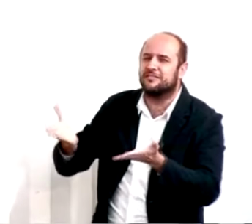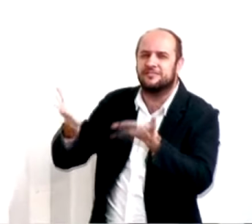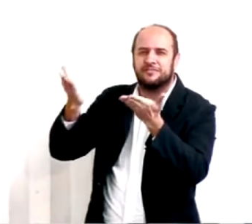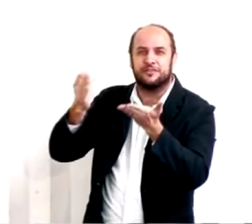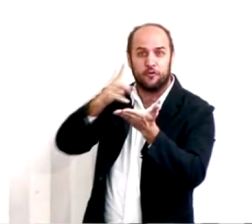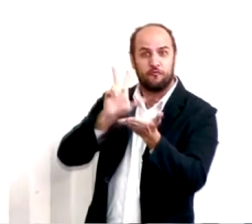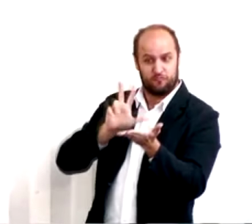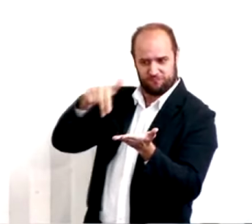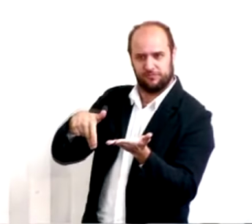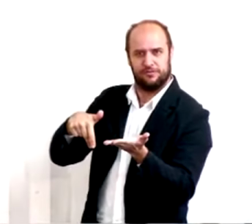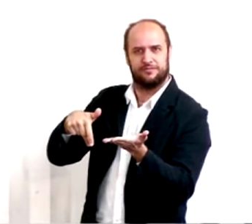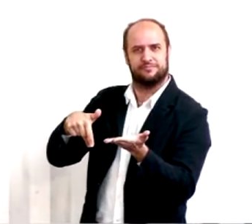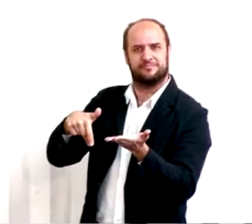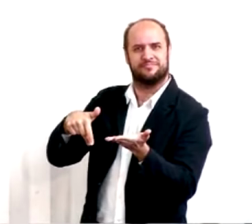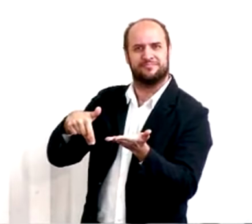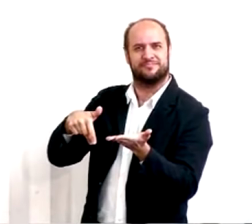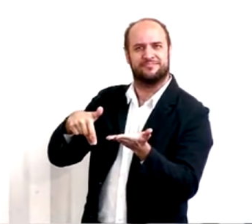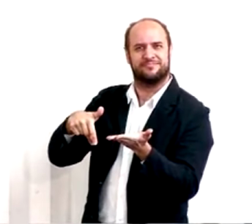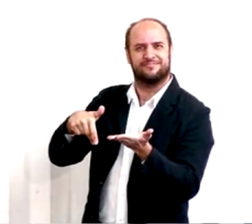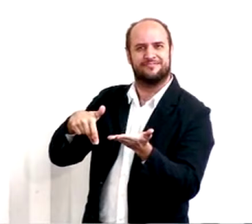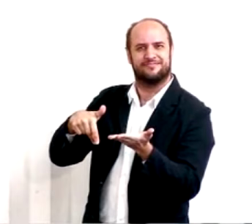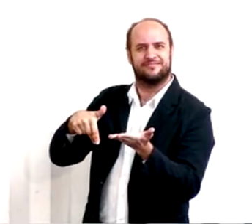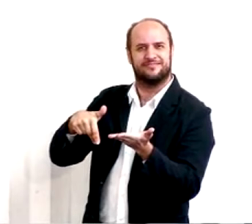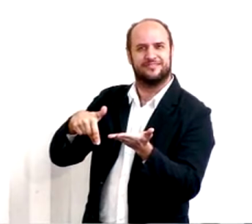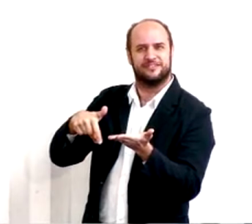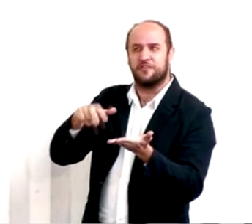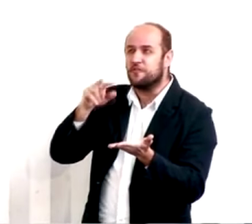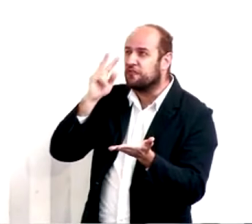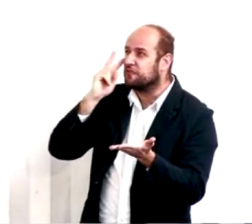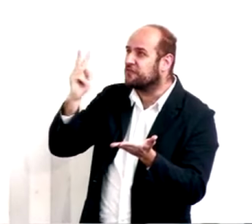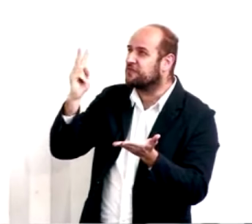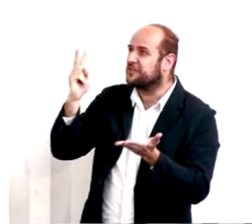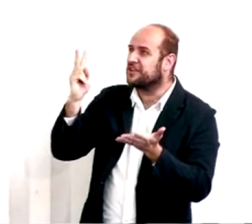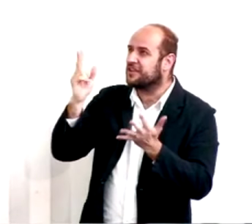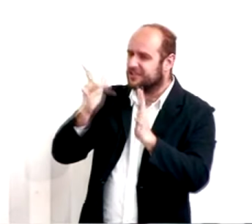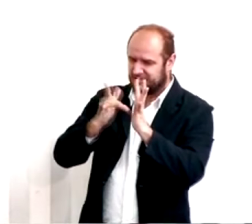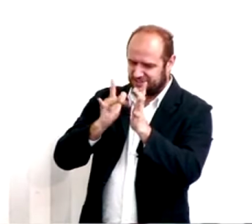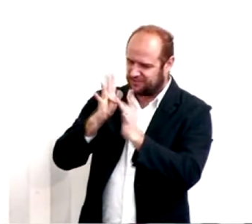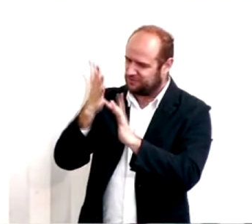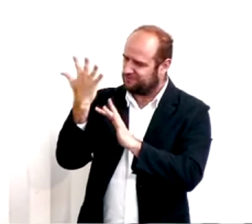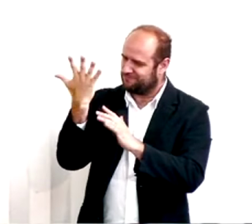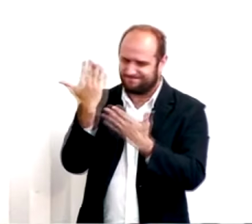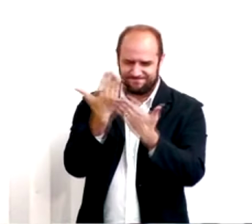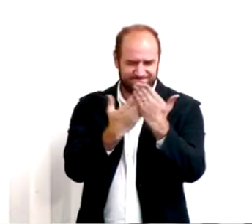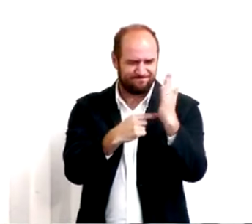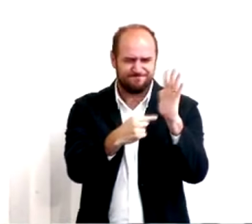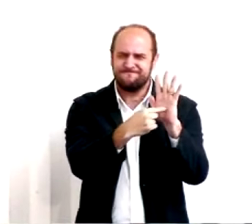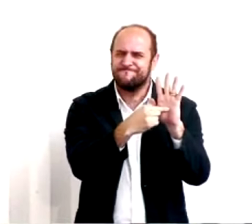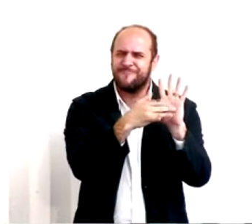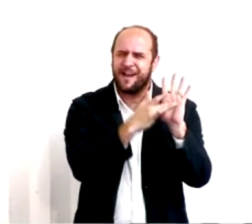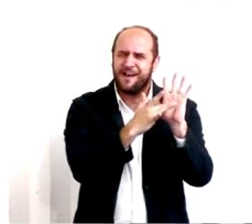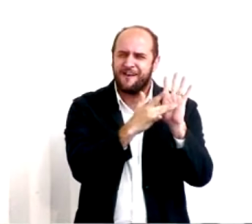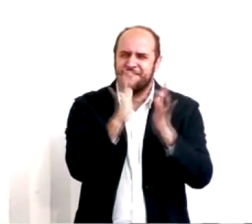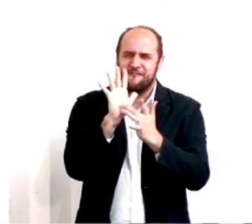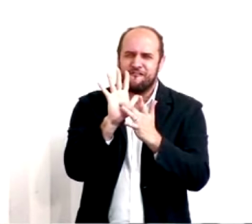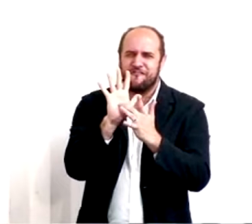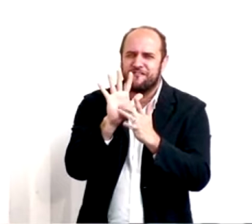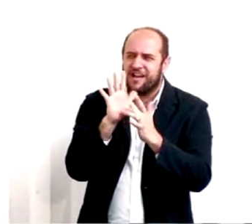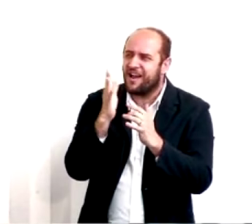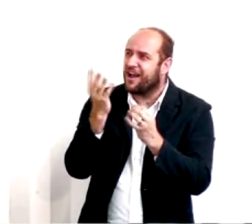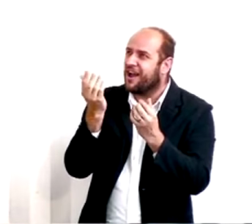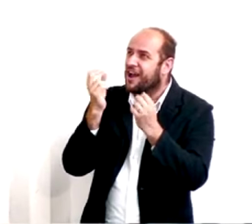você lá no meio você vai olhar para as mãos do cordeiro e lá estarão as marcas diz a palavra de Deus para